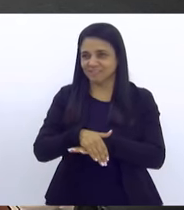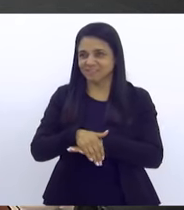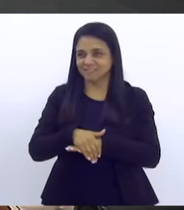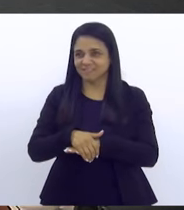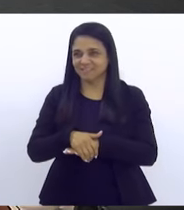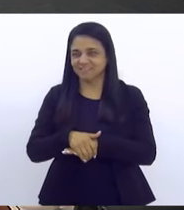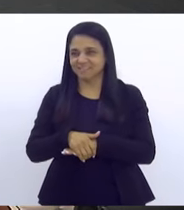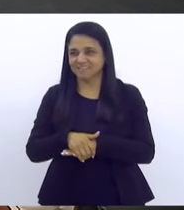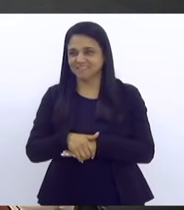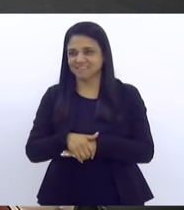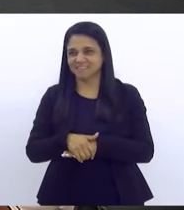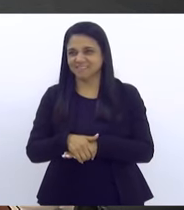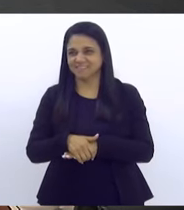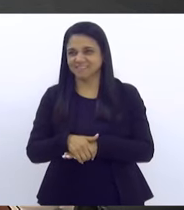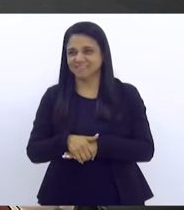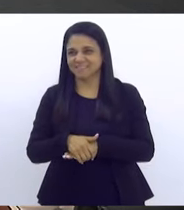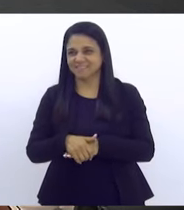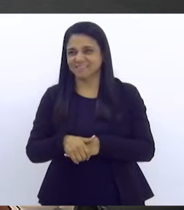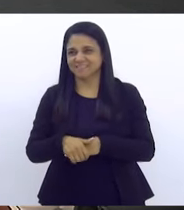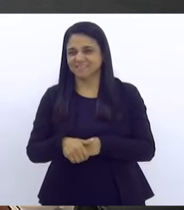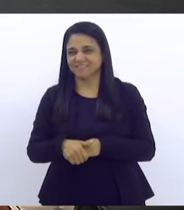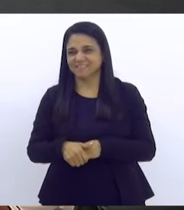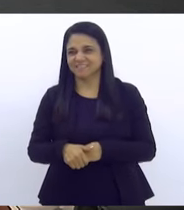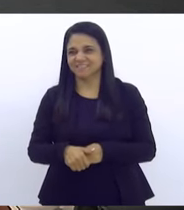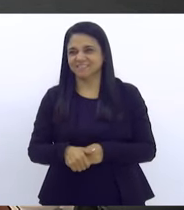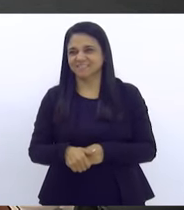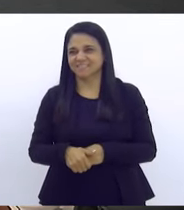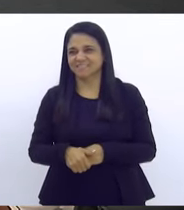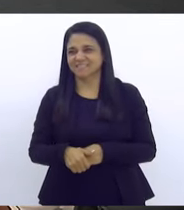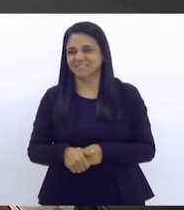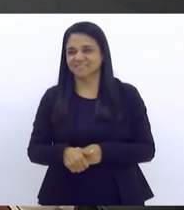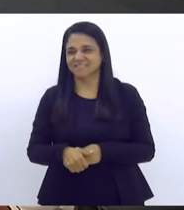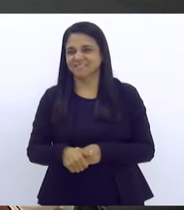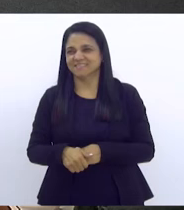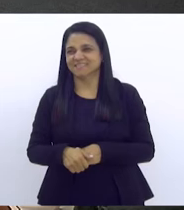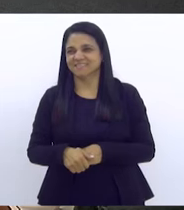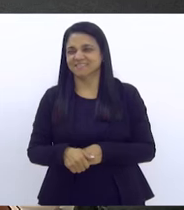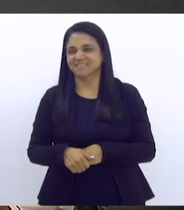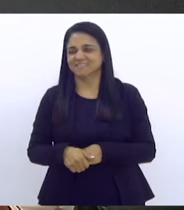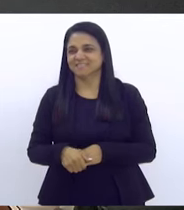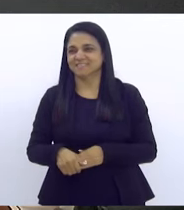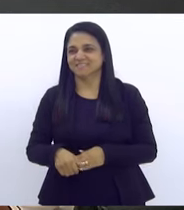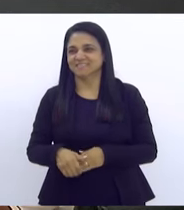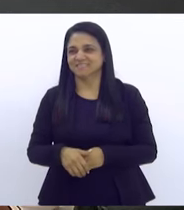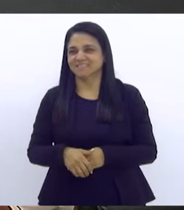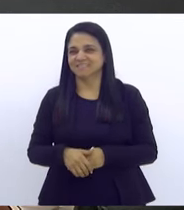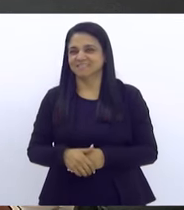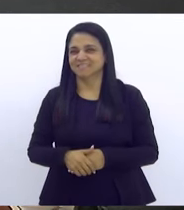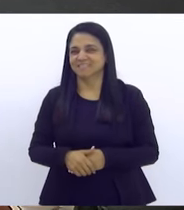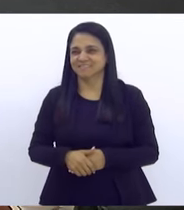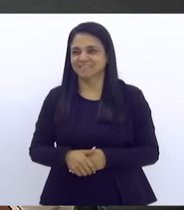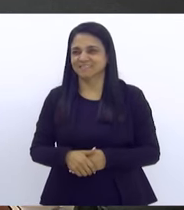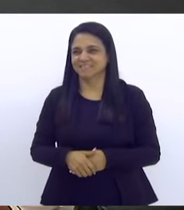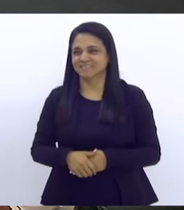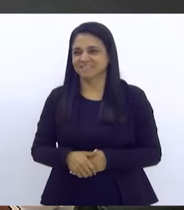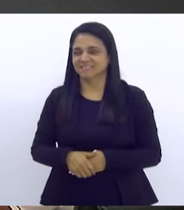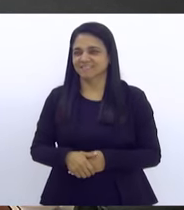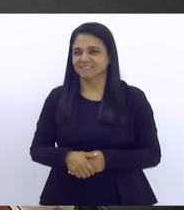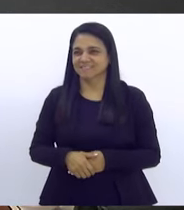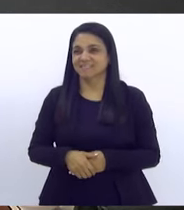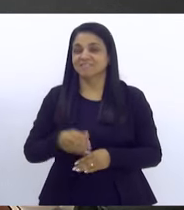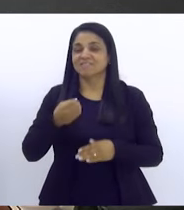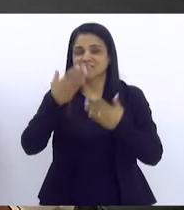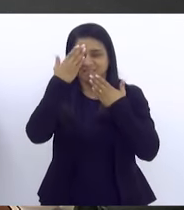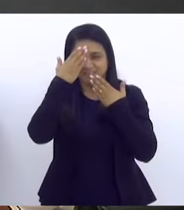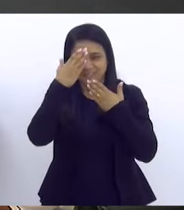Opa! Deixa a Ellen dar boa noite. Segura aí, DJ. Eu gostaria de agradecer a todas